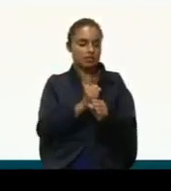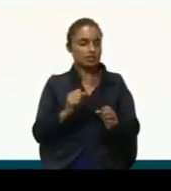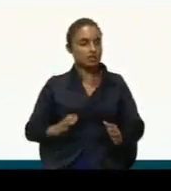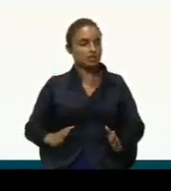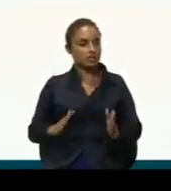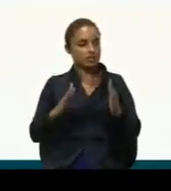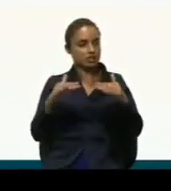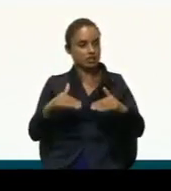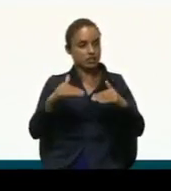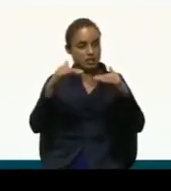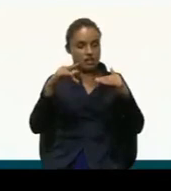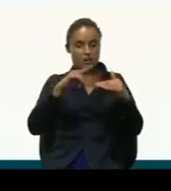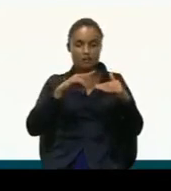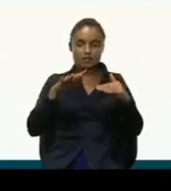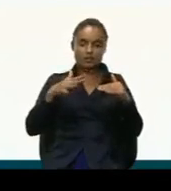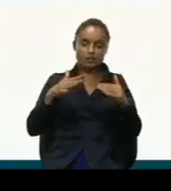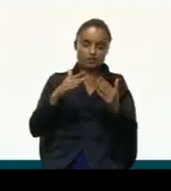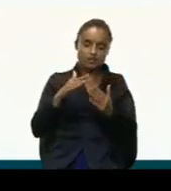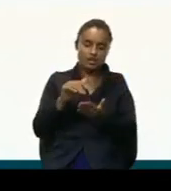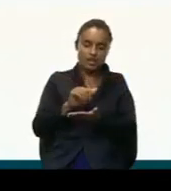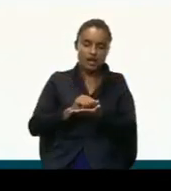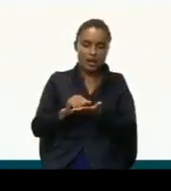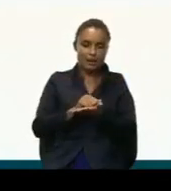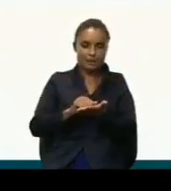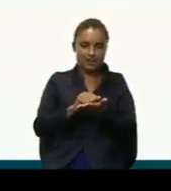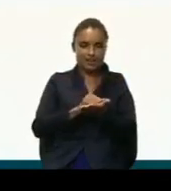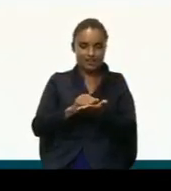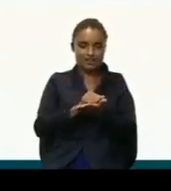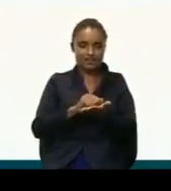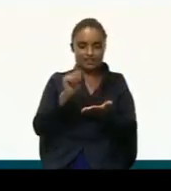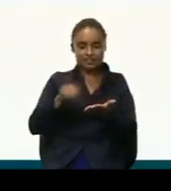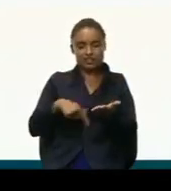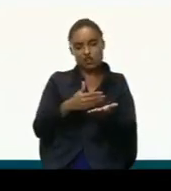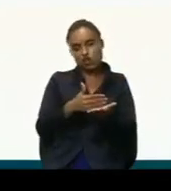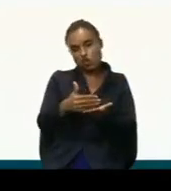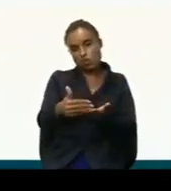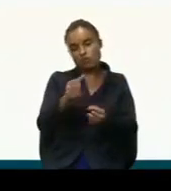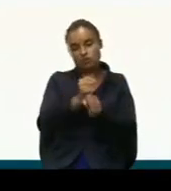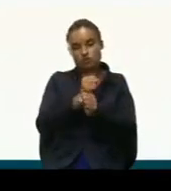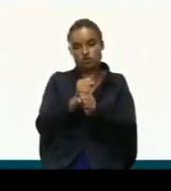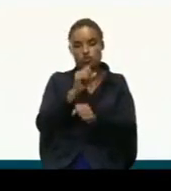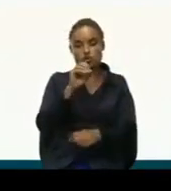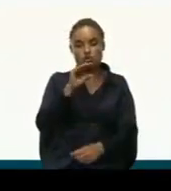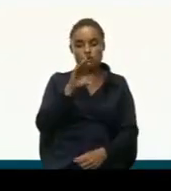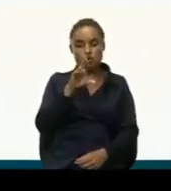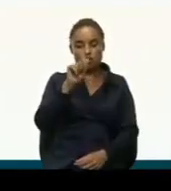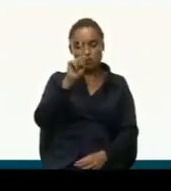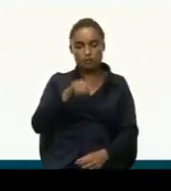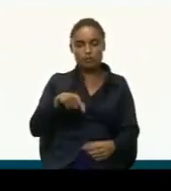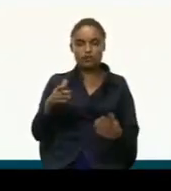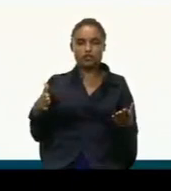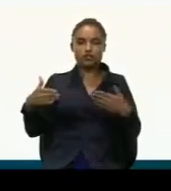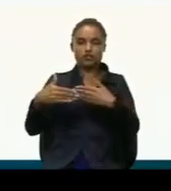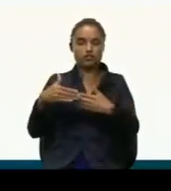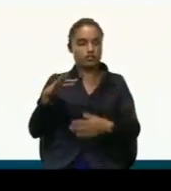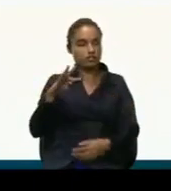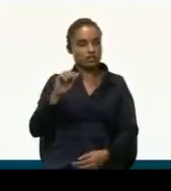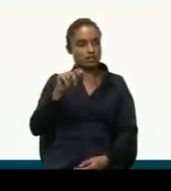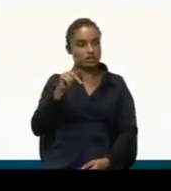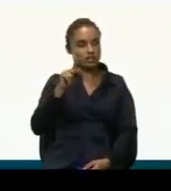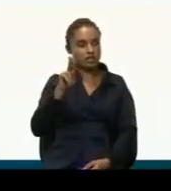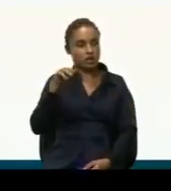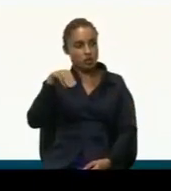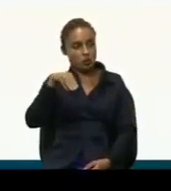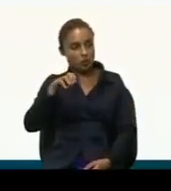meio apagada, representando que ela está no começo. A gente tem a entrada da obra, o fechamento com tapume,